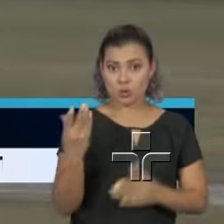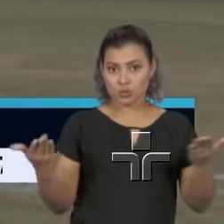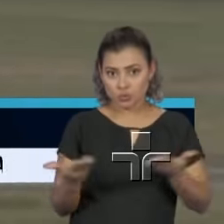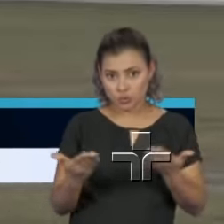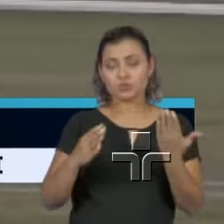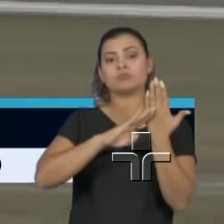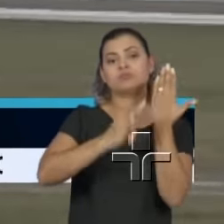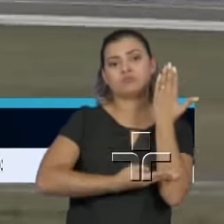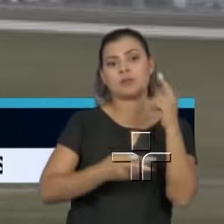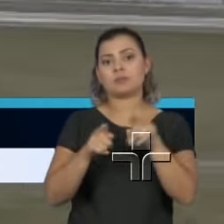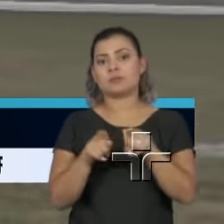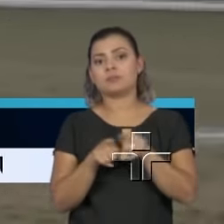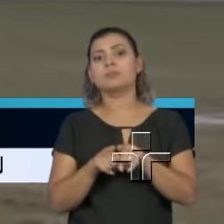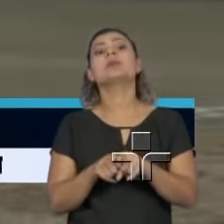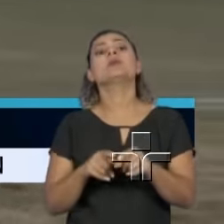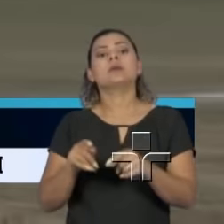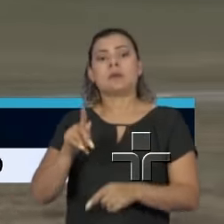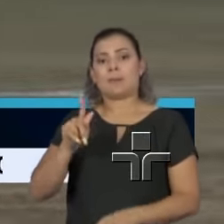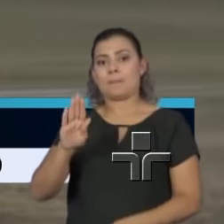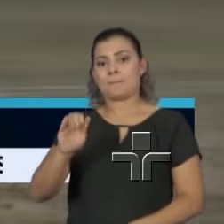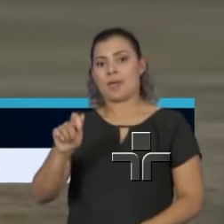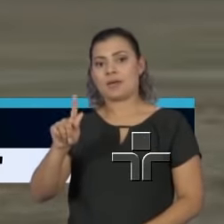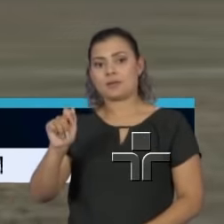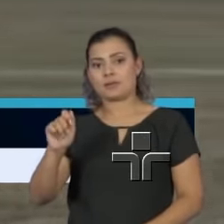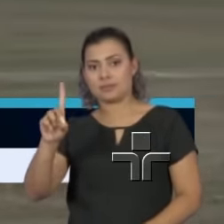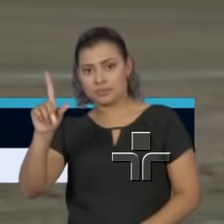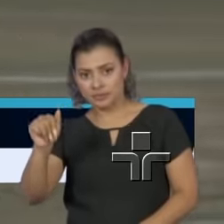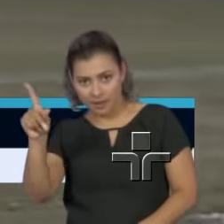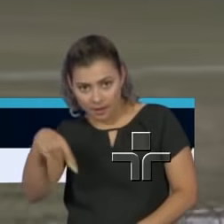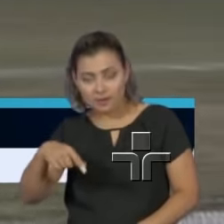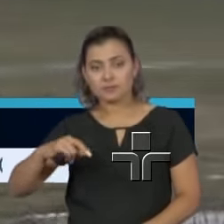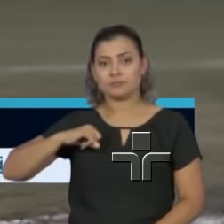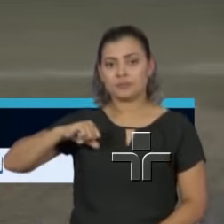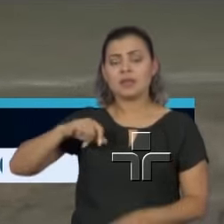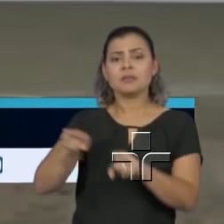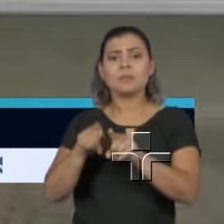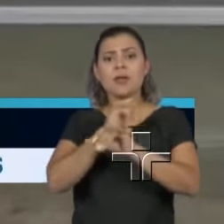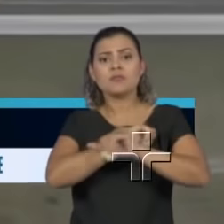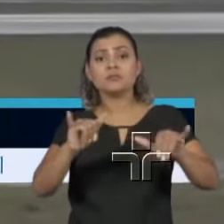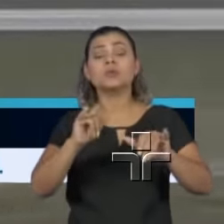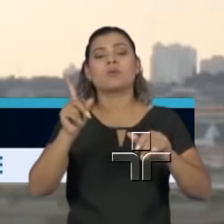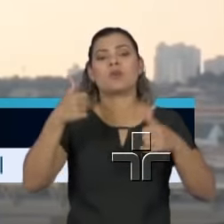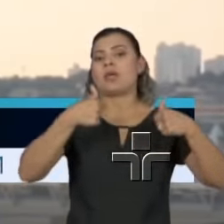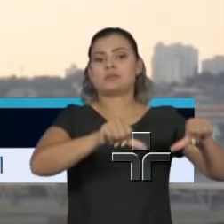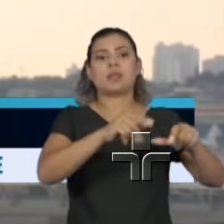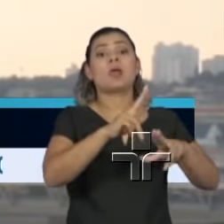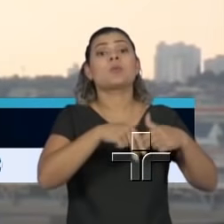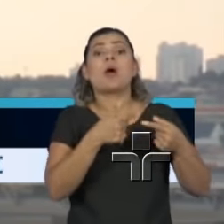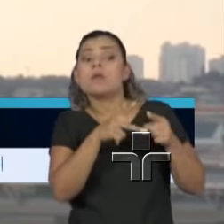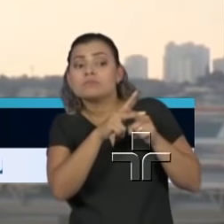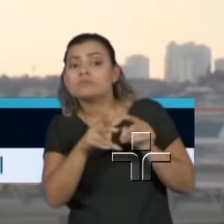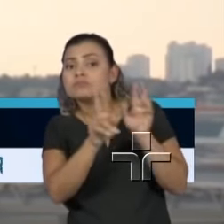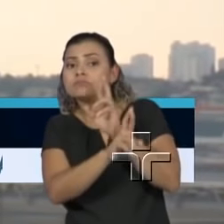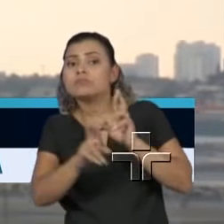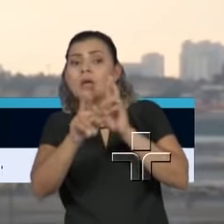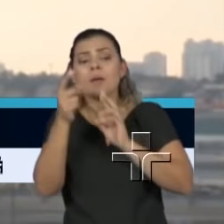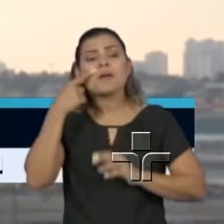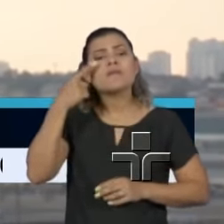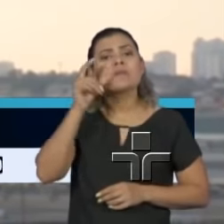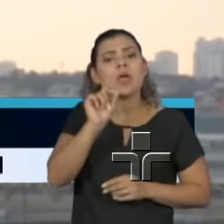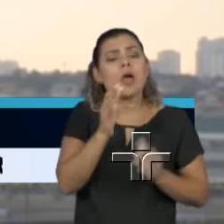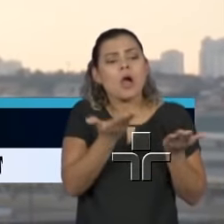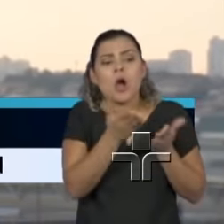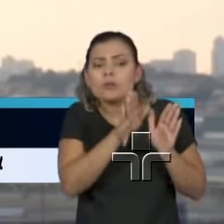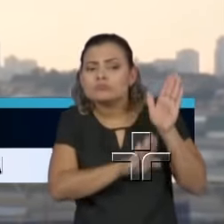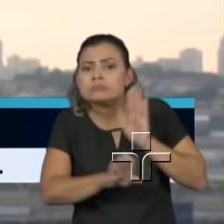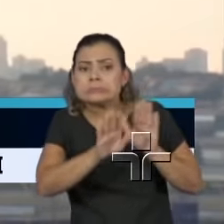Dubai para Bagdá e outro de Bagdá para Dubai, foram cancelados por razões operacionais e que monitora cuidadosamente